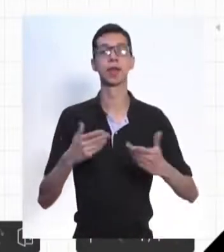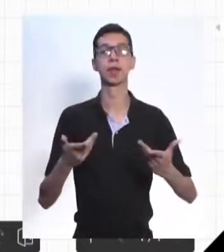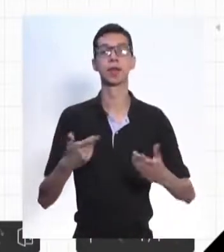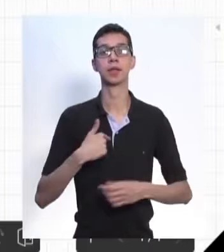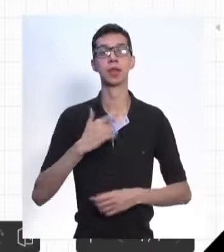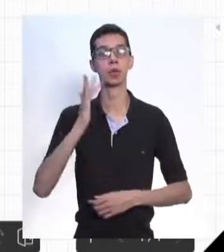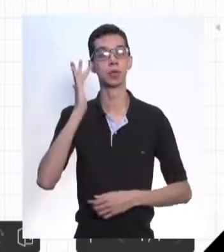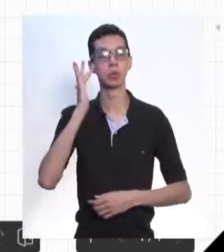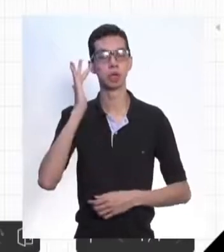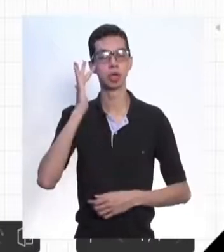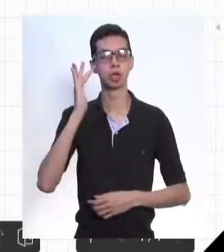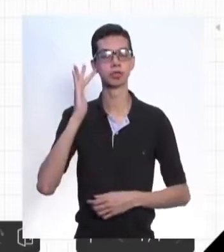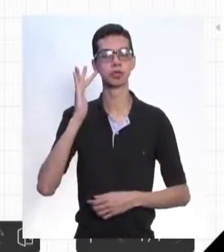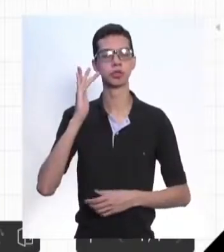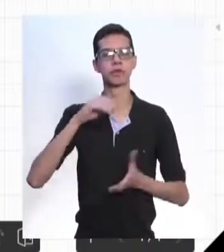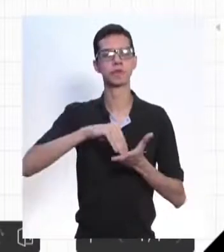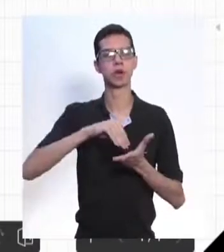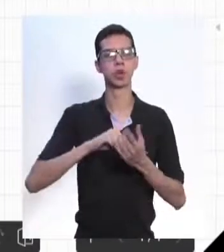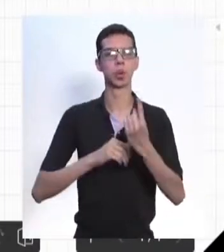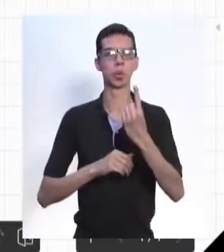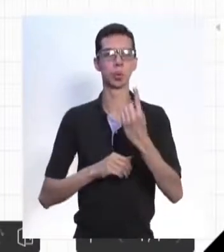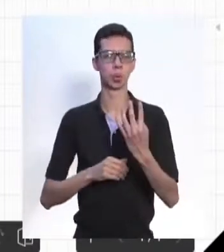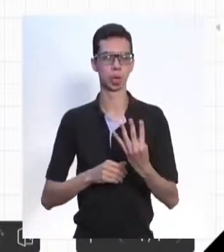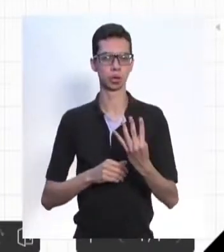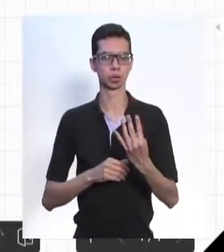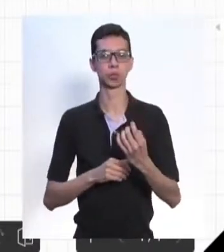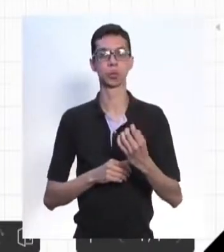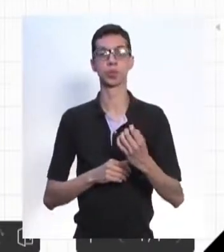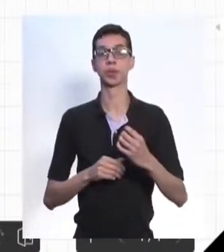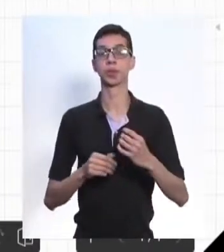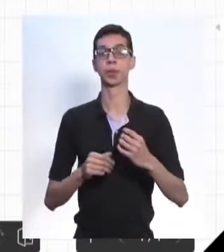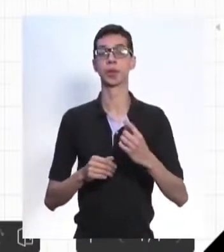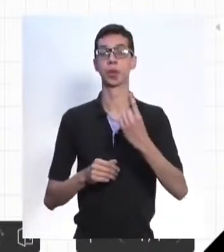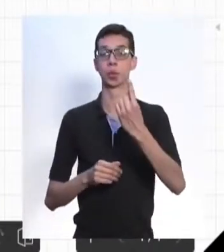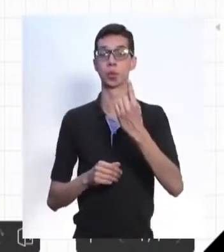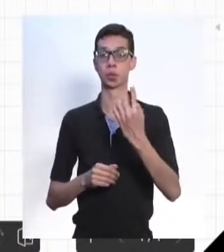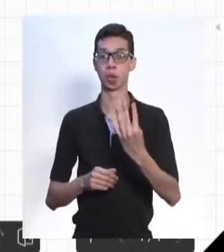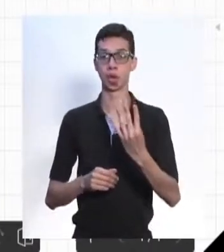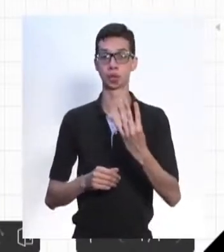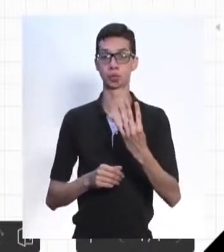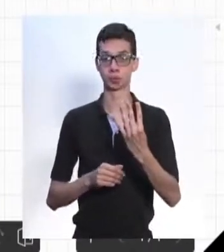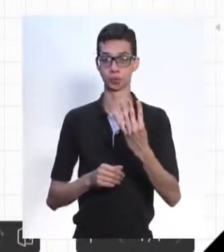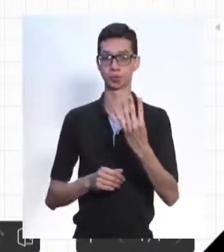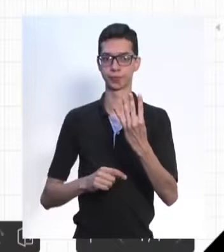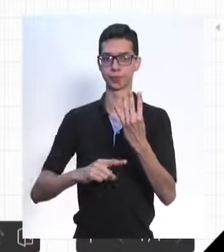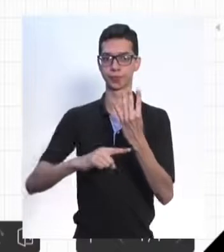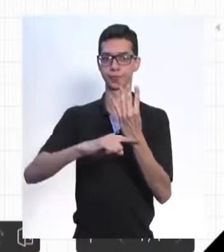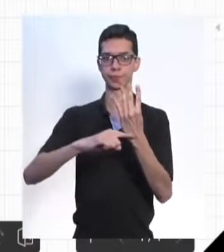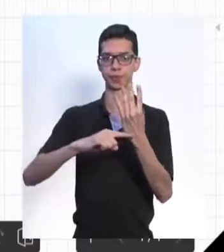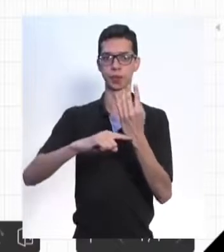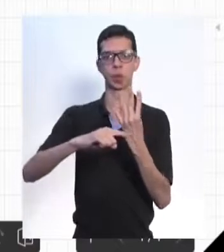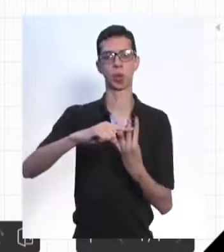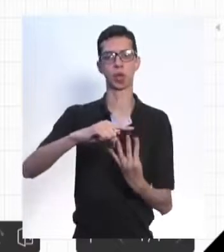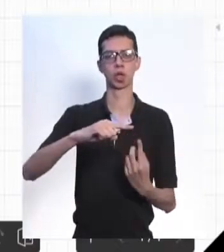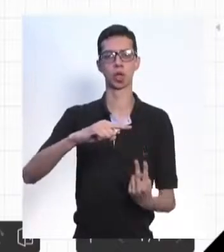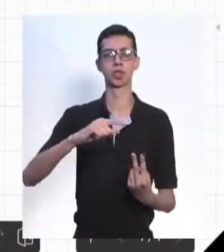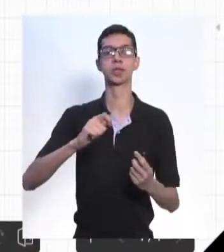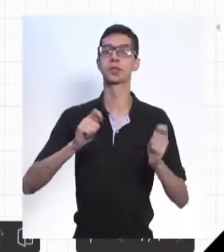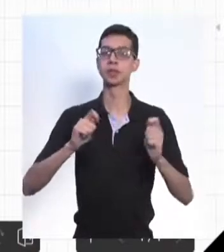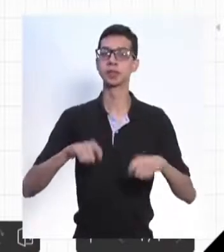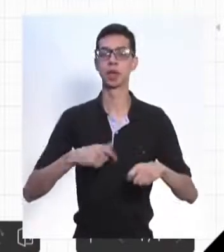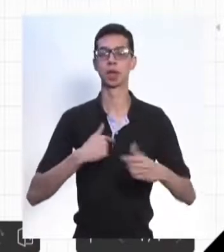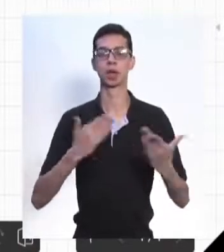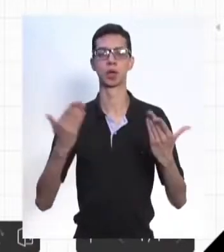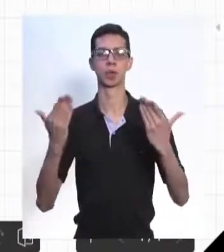a 14 sobre o 42. Então, 14. O 14, eu posso fazer a relação com 140,